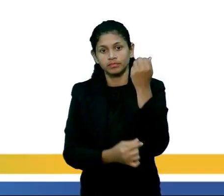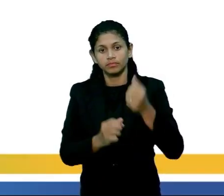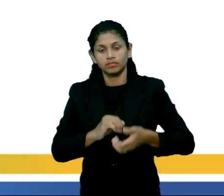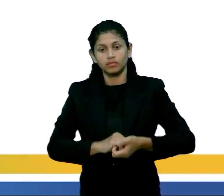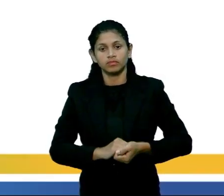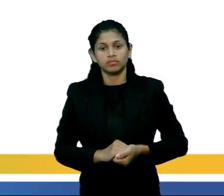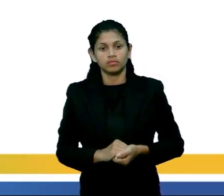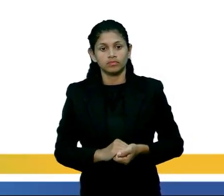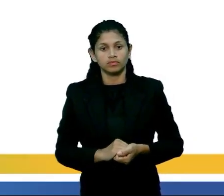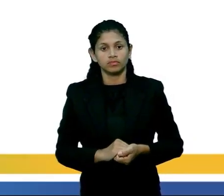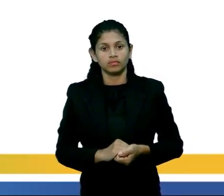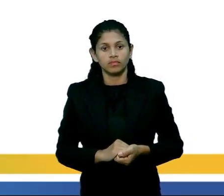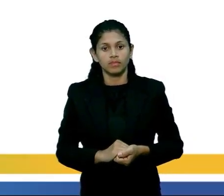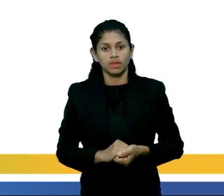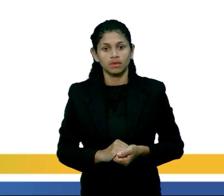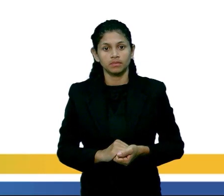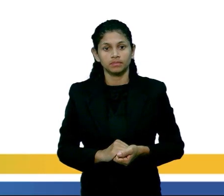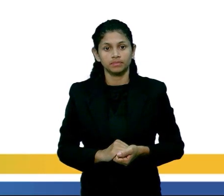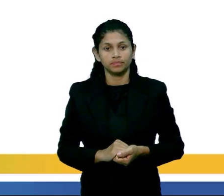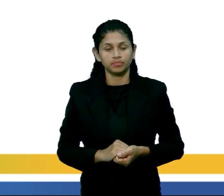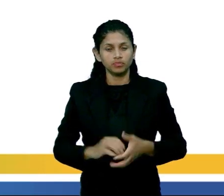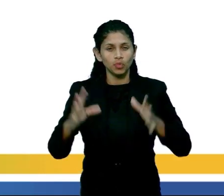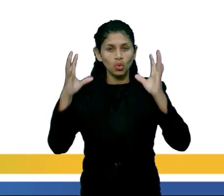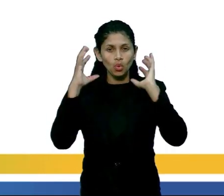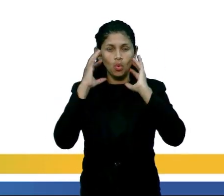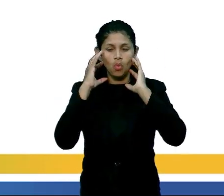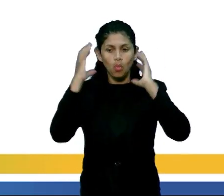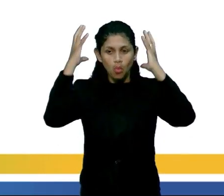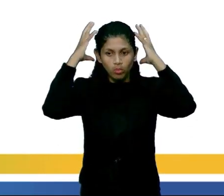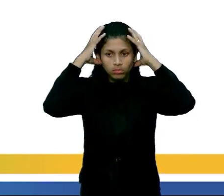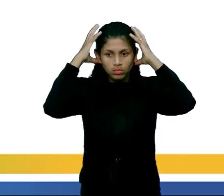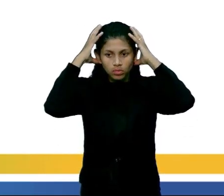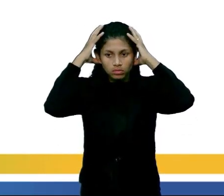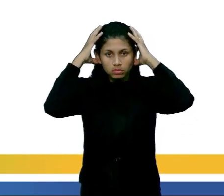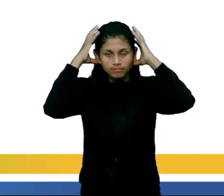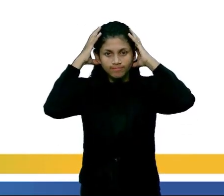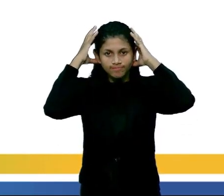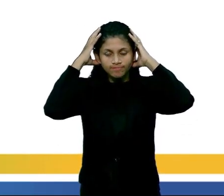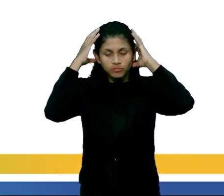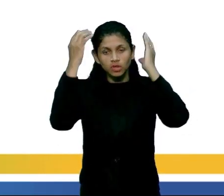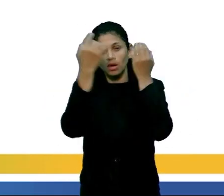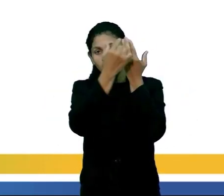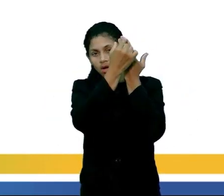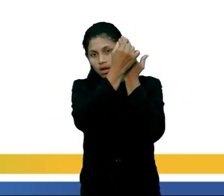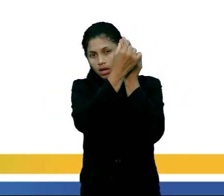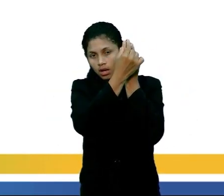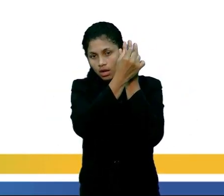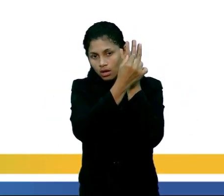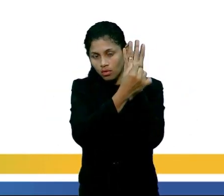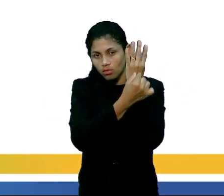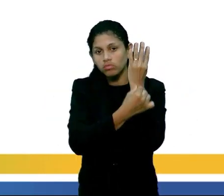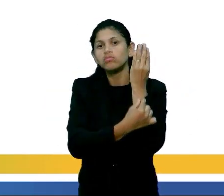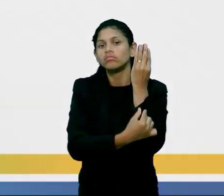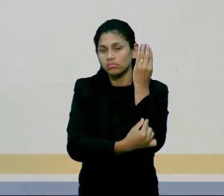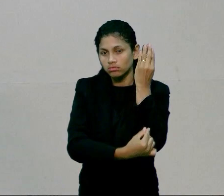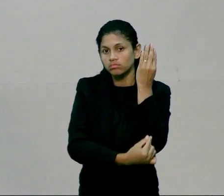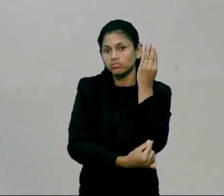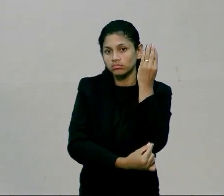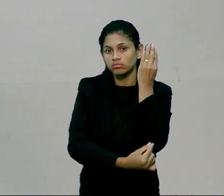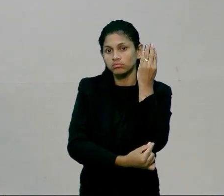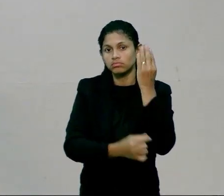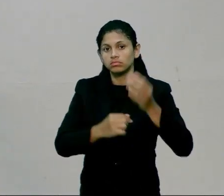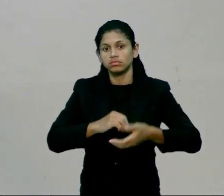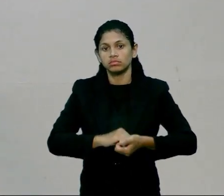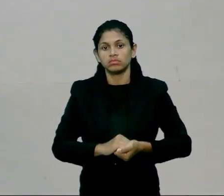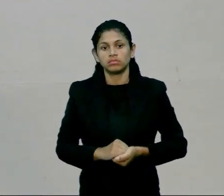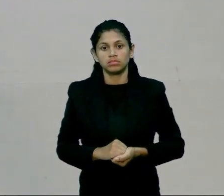imagem na tela, que é a parte da caixa craniana, caixa torácica, coluna vertebral, esse eixo central. Já o